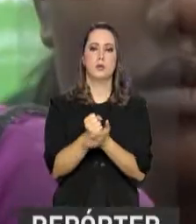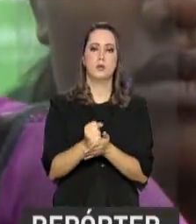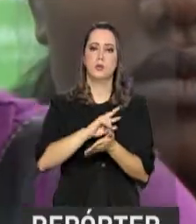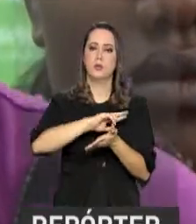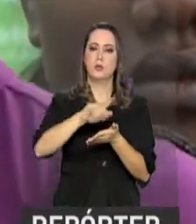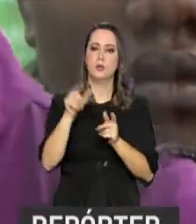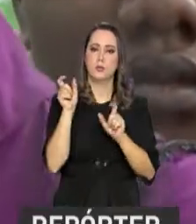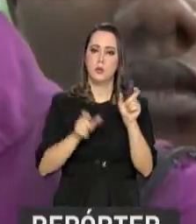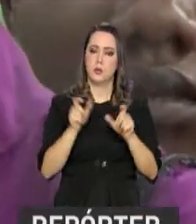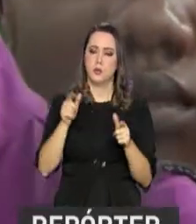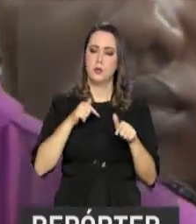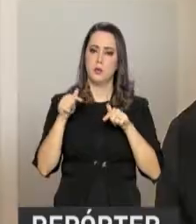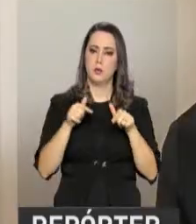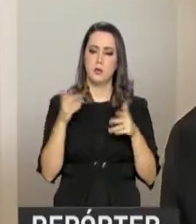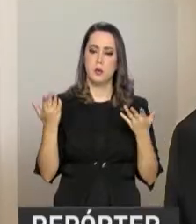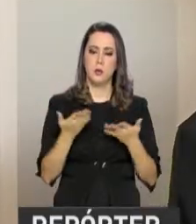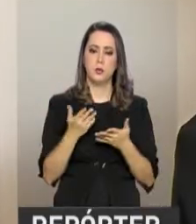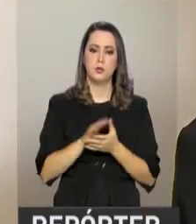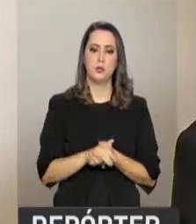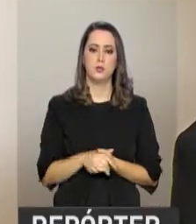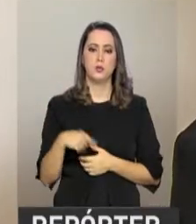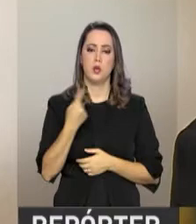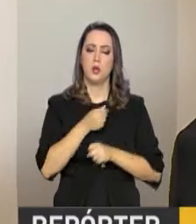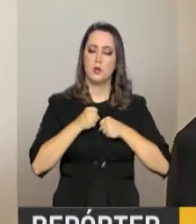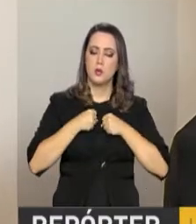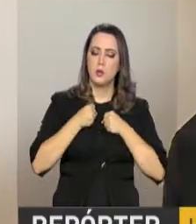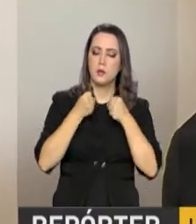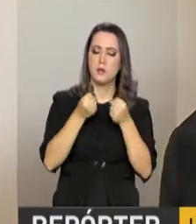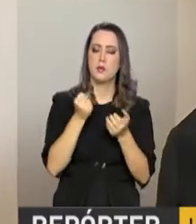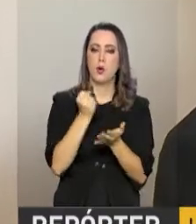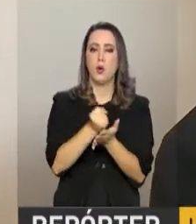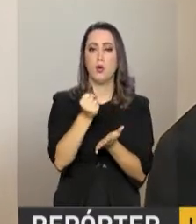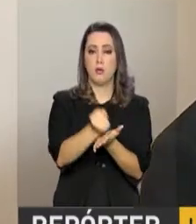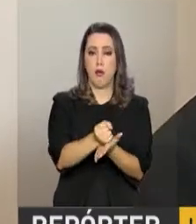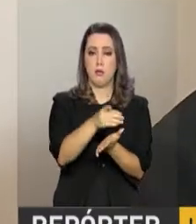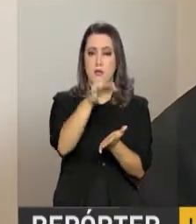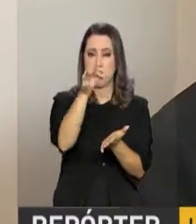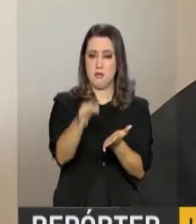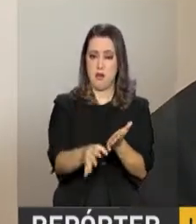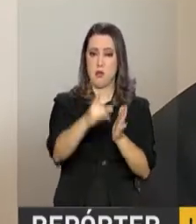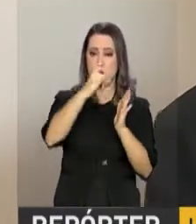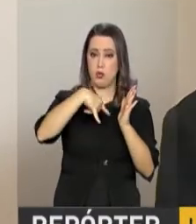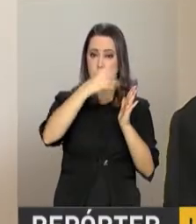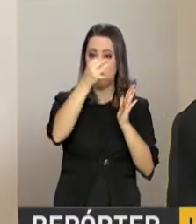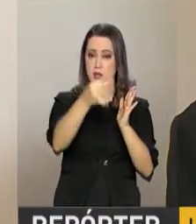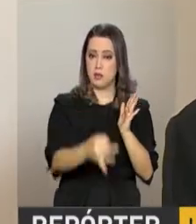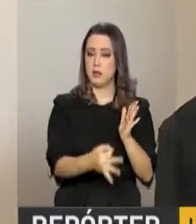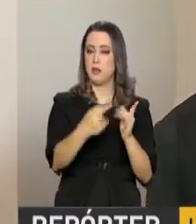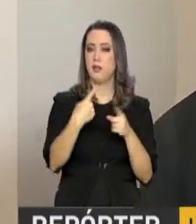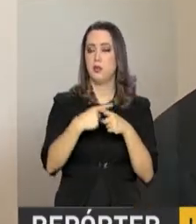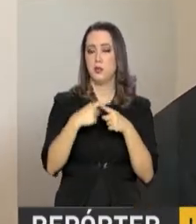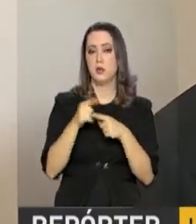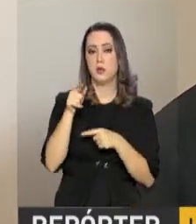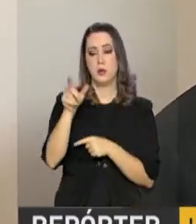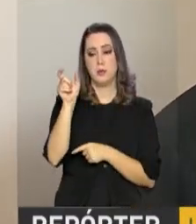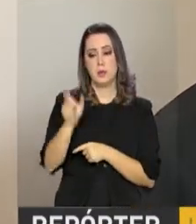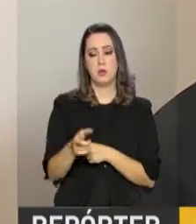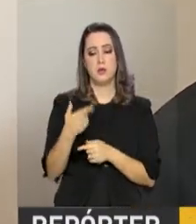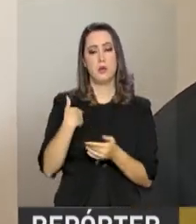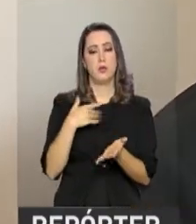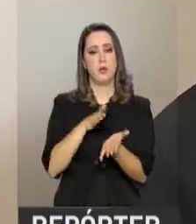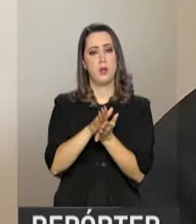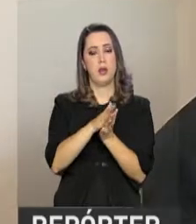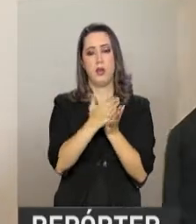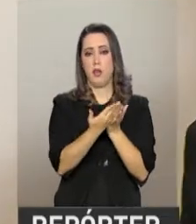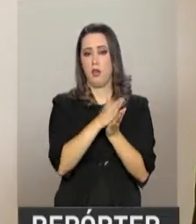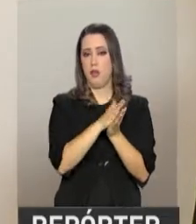estrangeiros no mercado de trabalho temos feito um esforço na regularização de documentos das pessoas sobretudo pra a emissão de